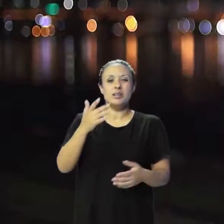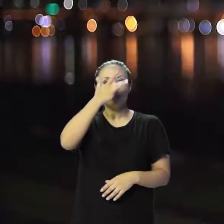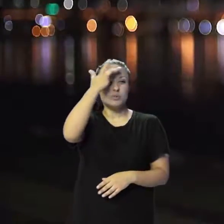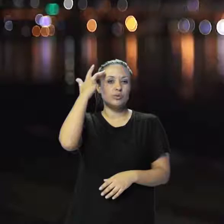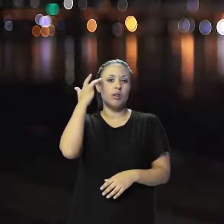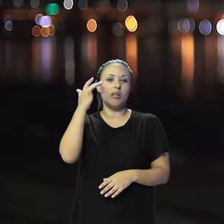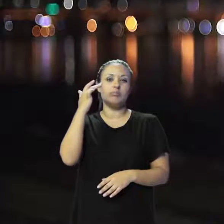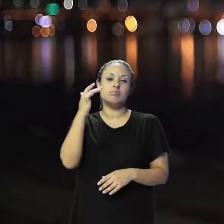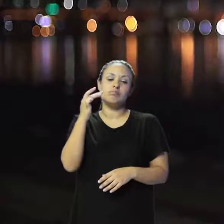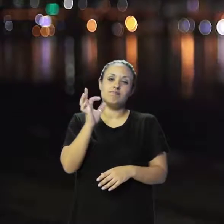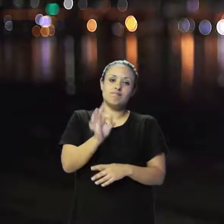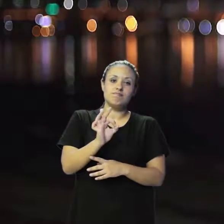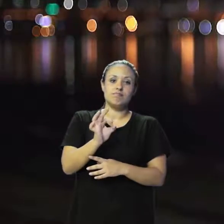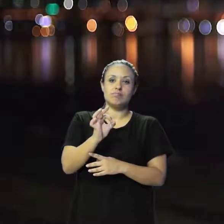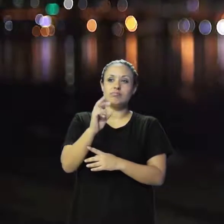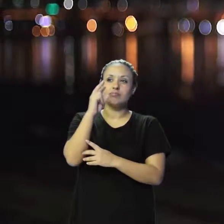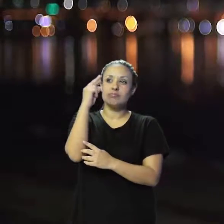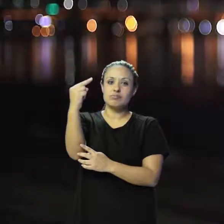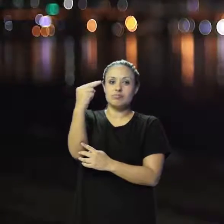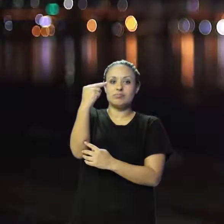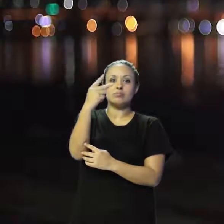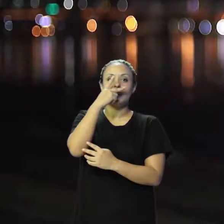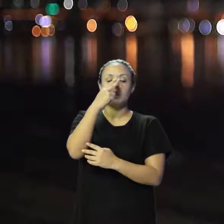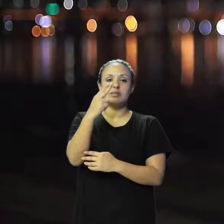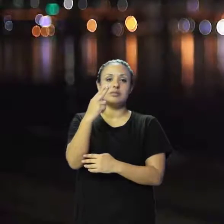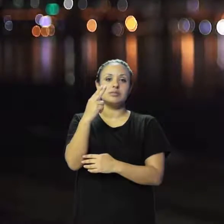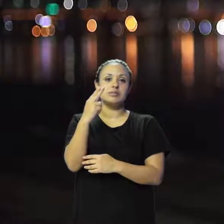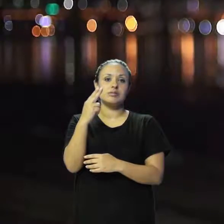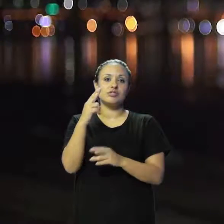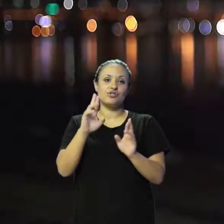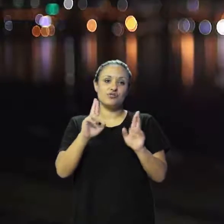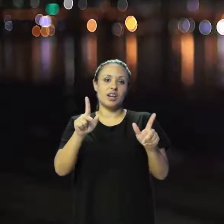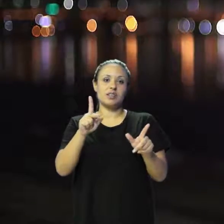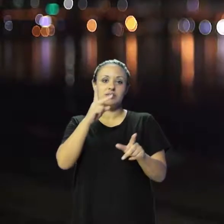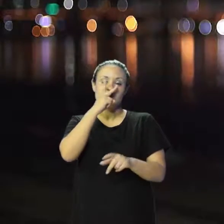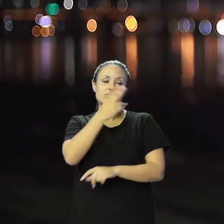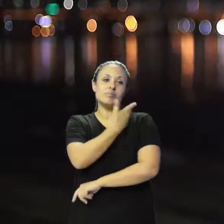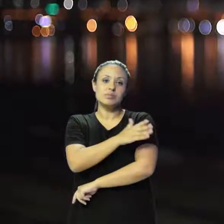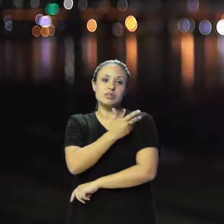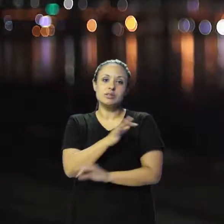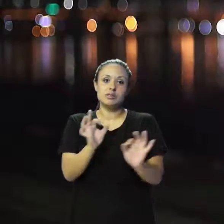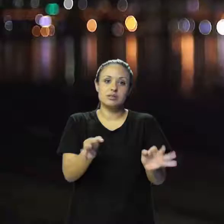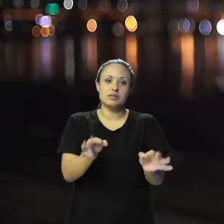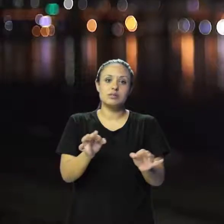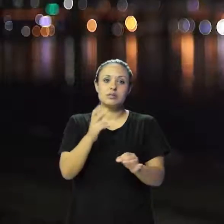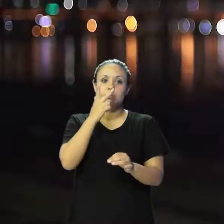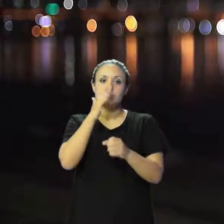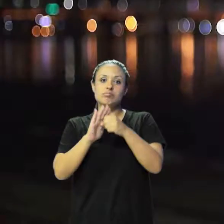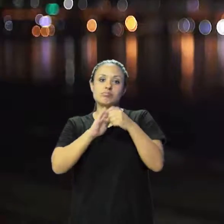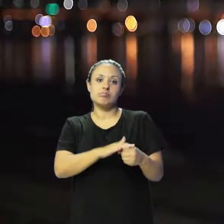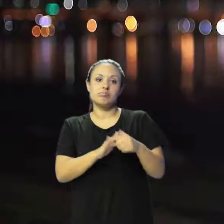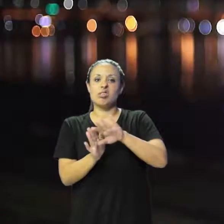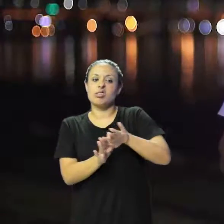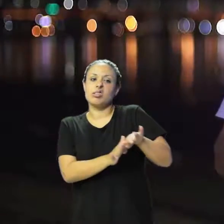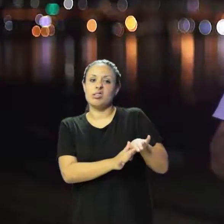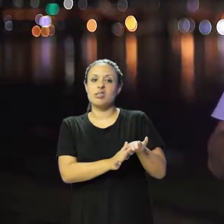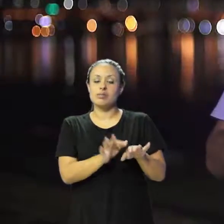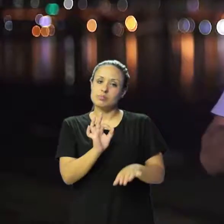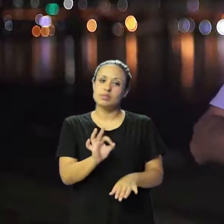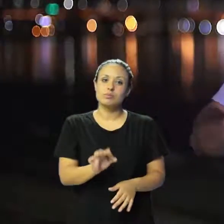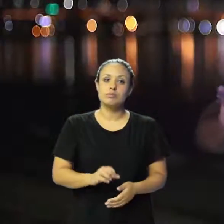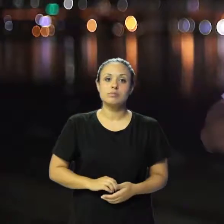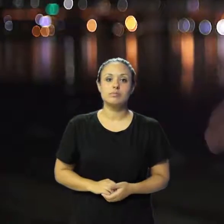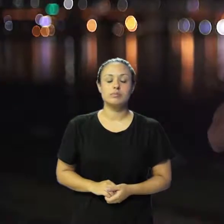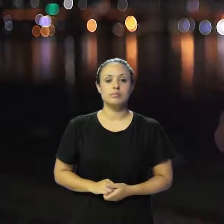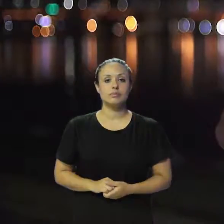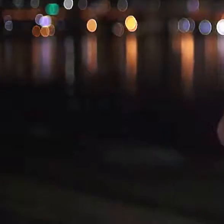de as pessoas olham acima e também tem a questão do preconceito, né? Então eles olham diferente, com uma visão diferente por meio que